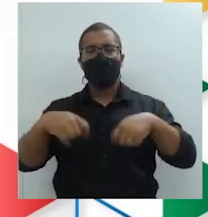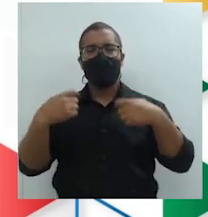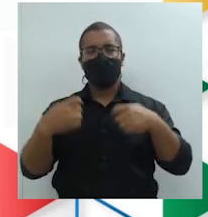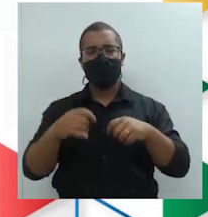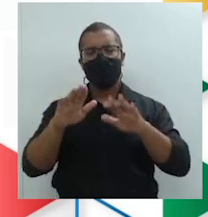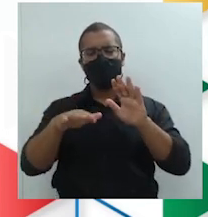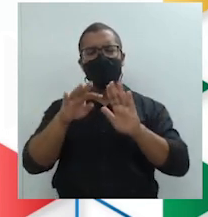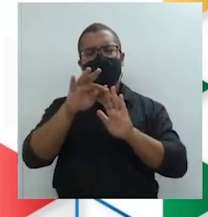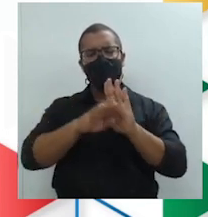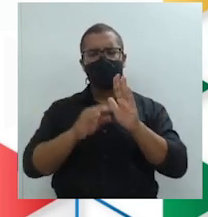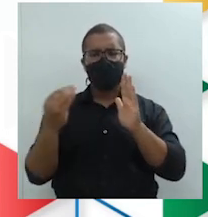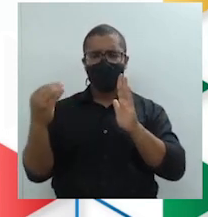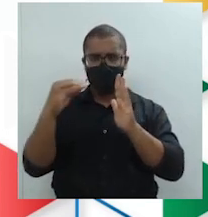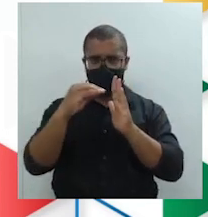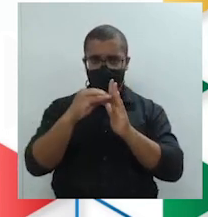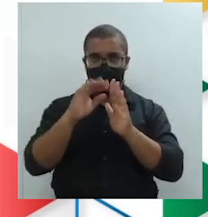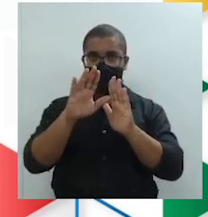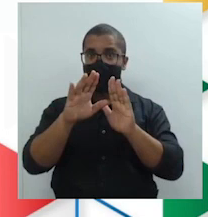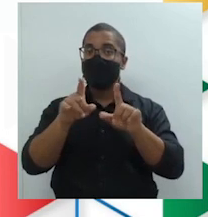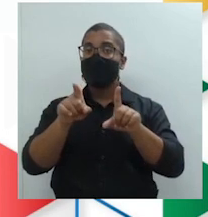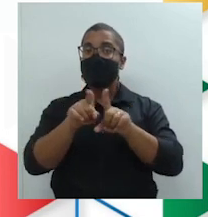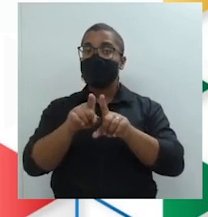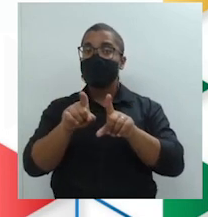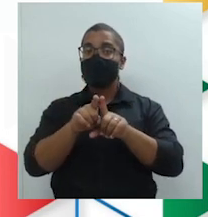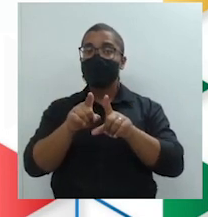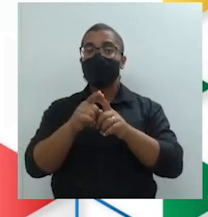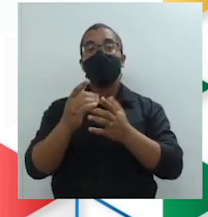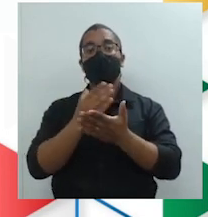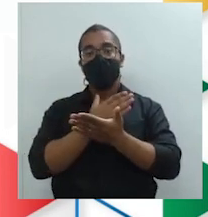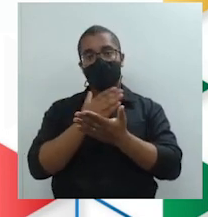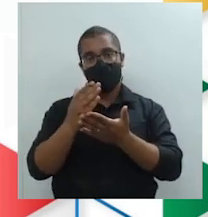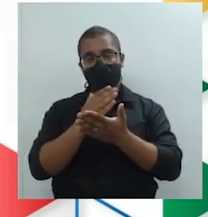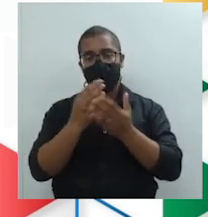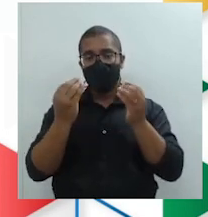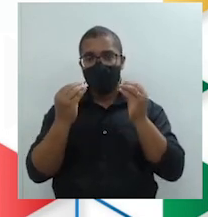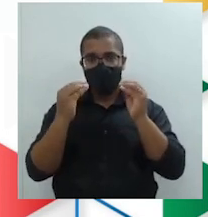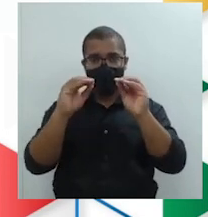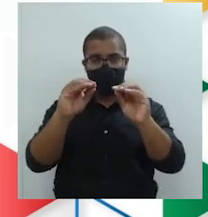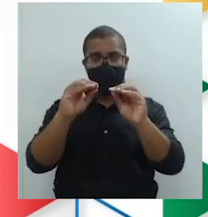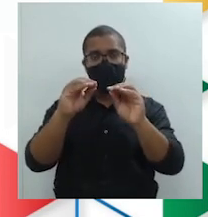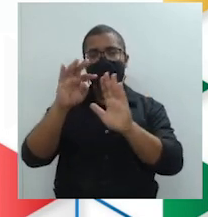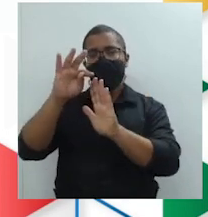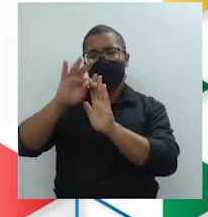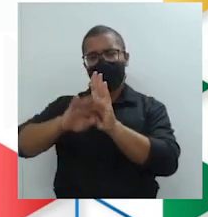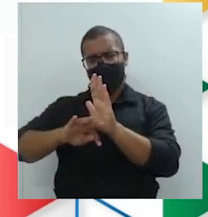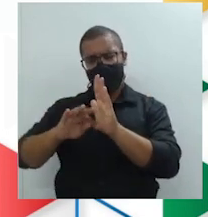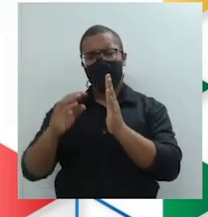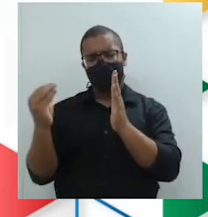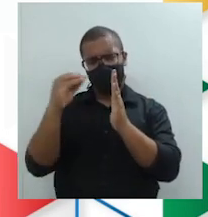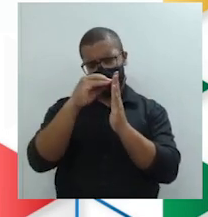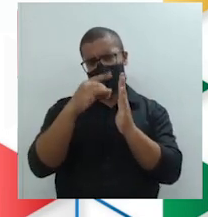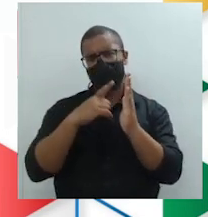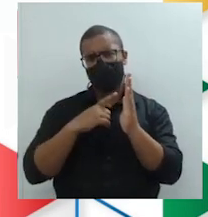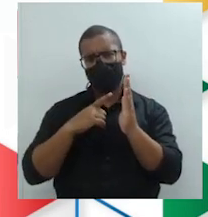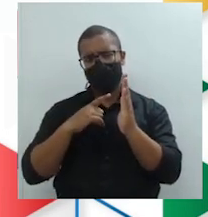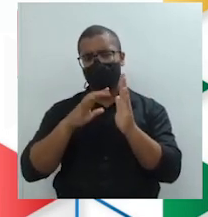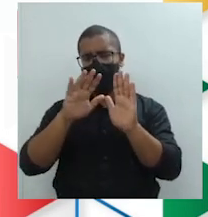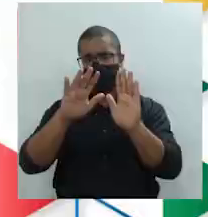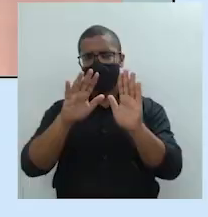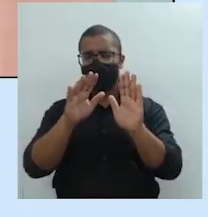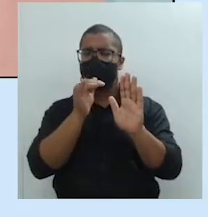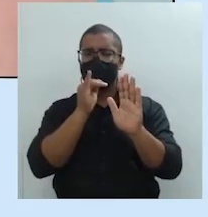o texto está inserido e mesmo por dados fornecidos pelo próprio texto. Ou